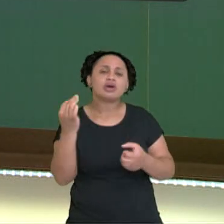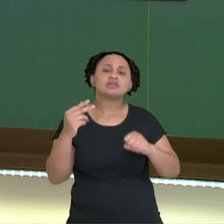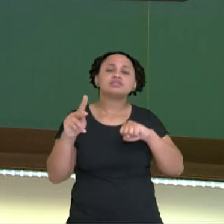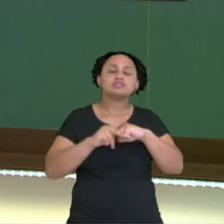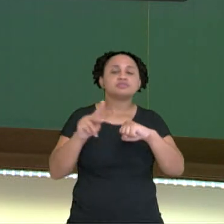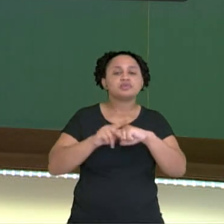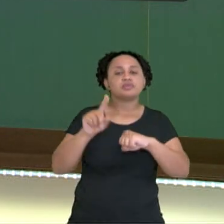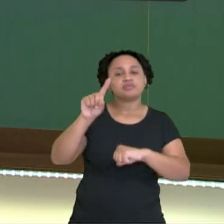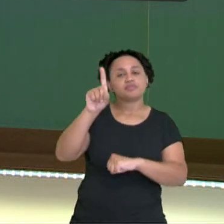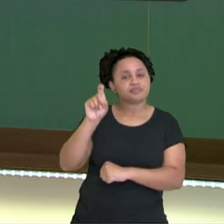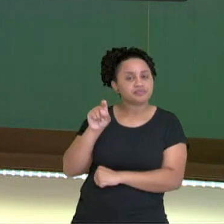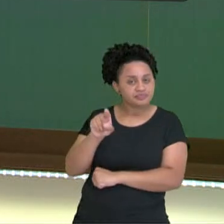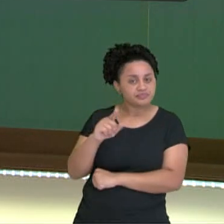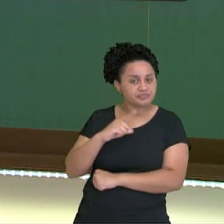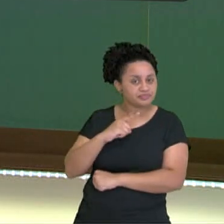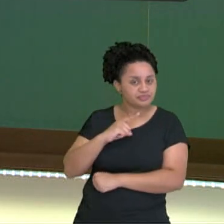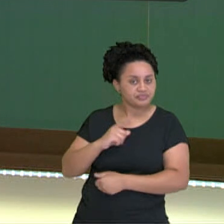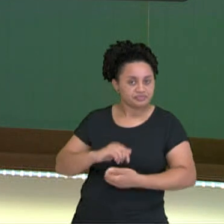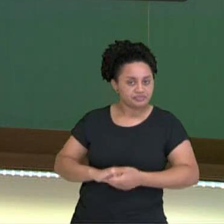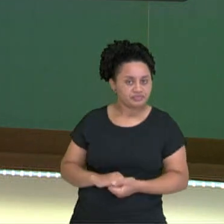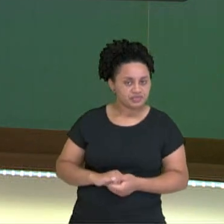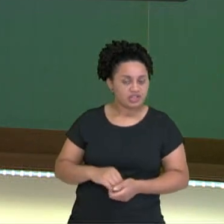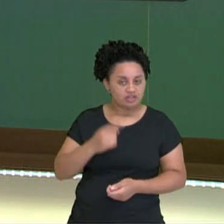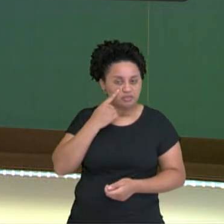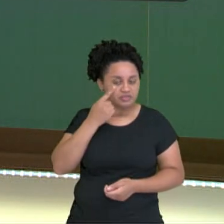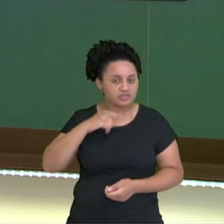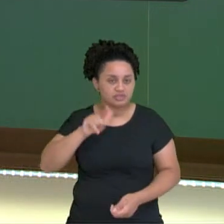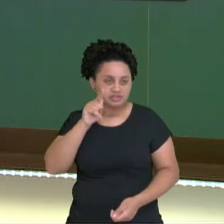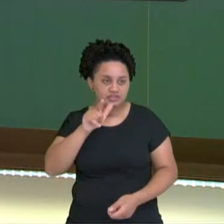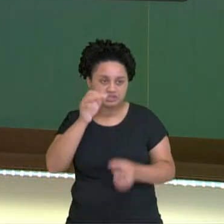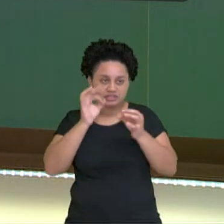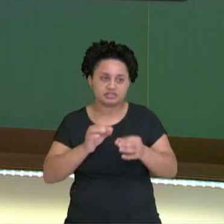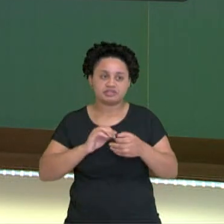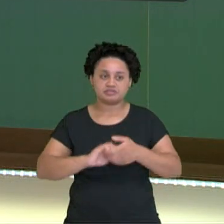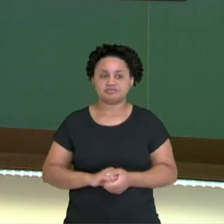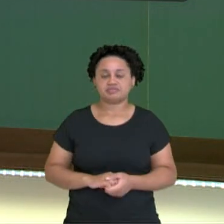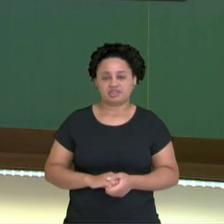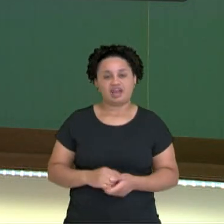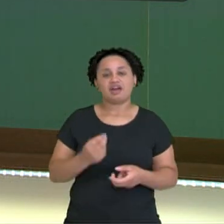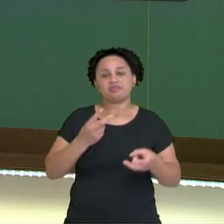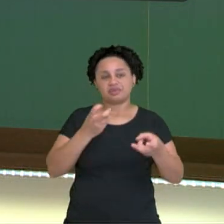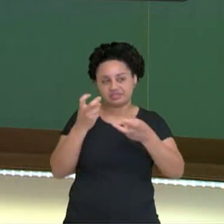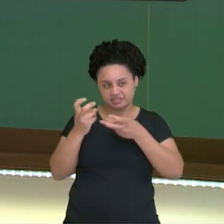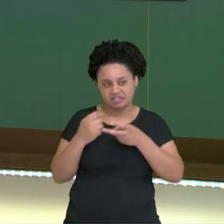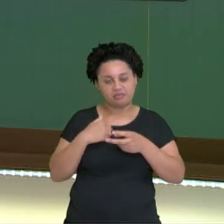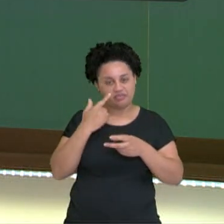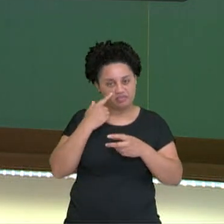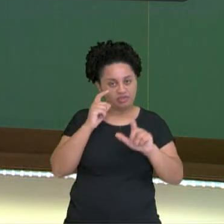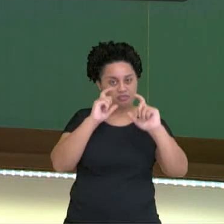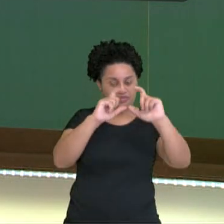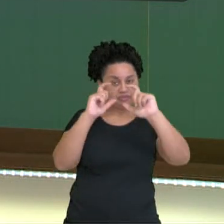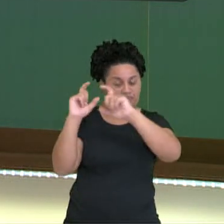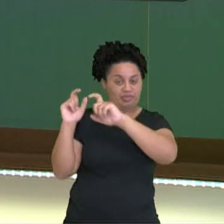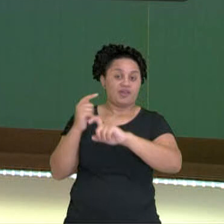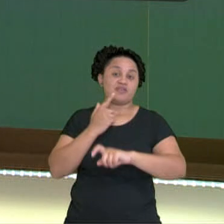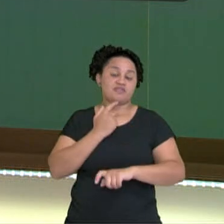cidade, de tal país. Certo? Que queria dizer a